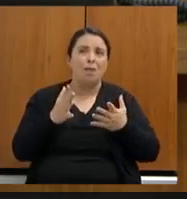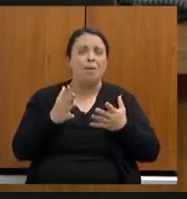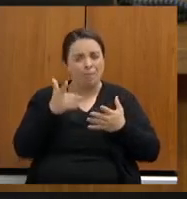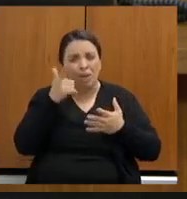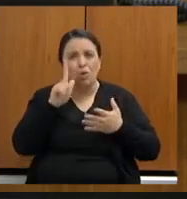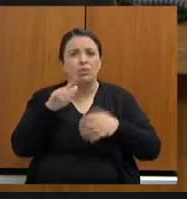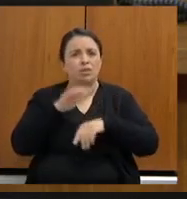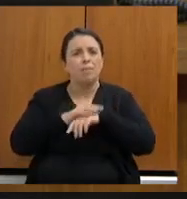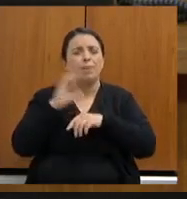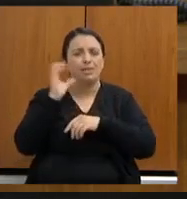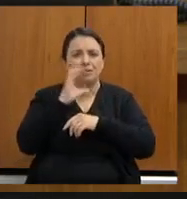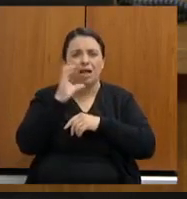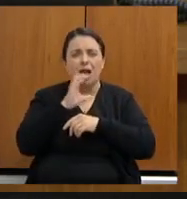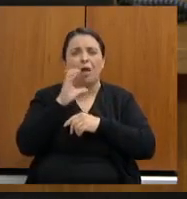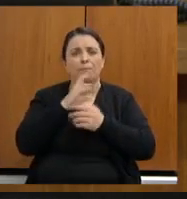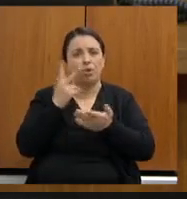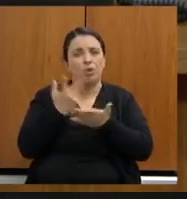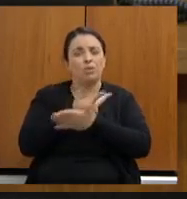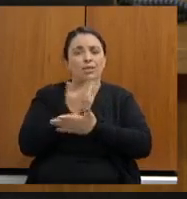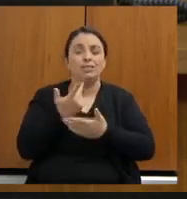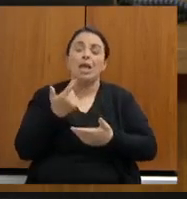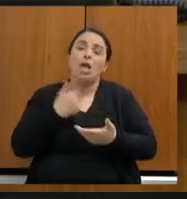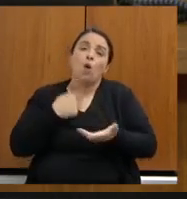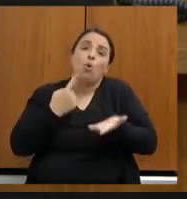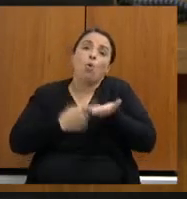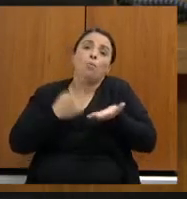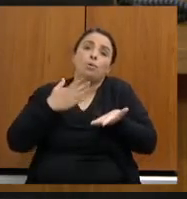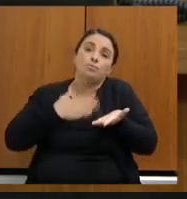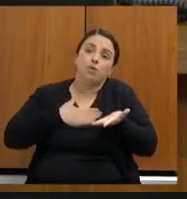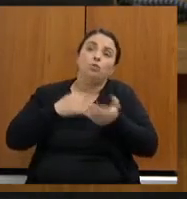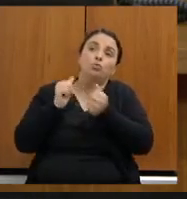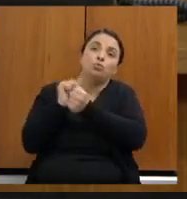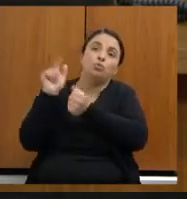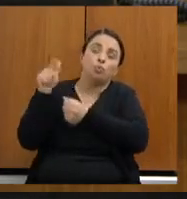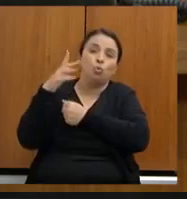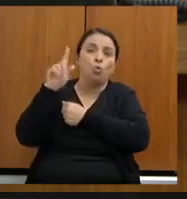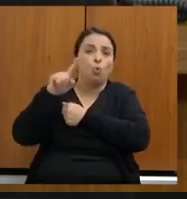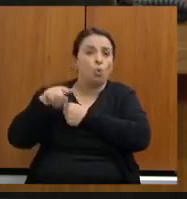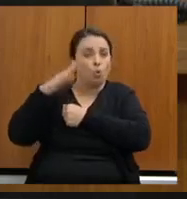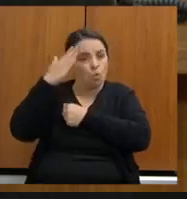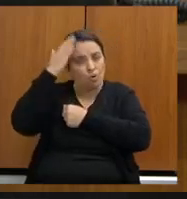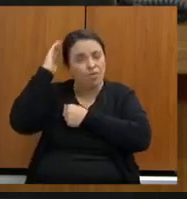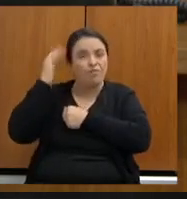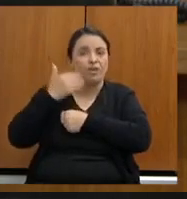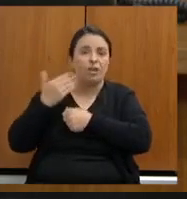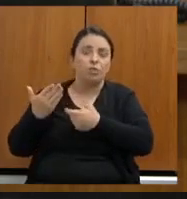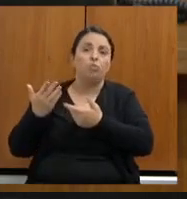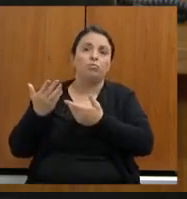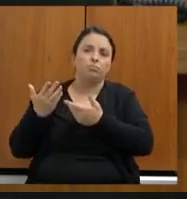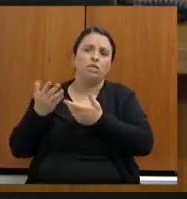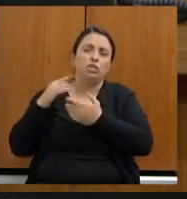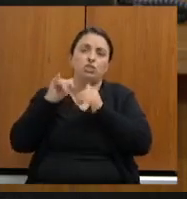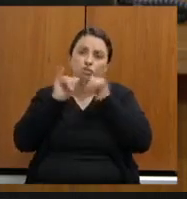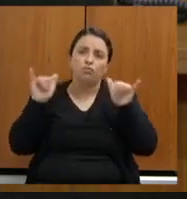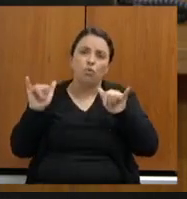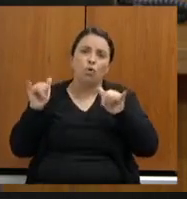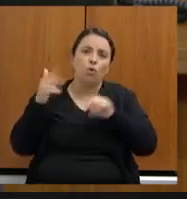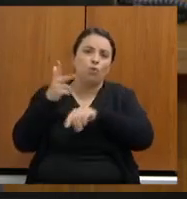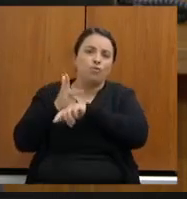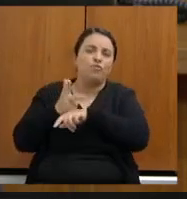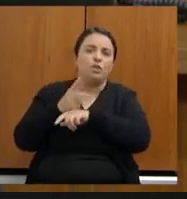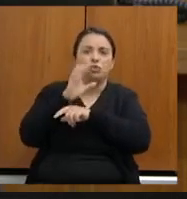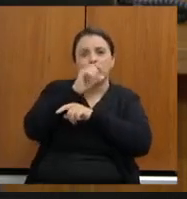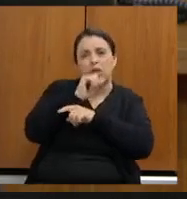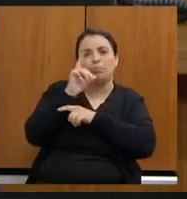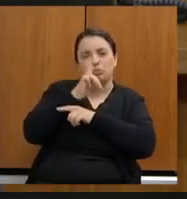meu e do governador como inclusive difundido é neste final de semana por último a